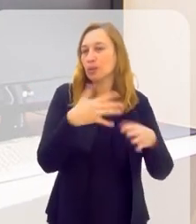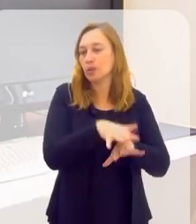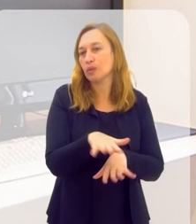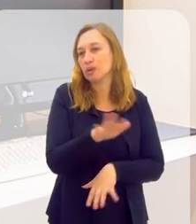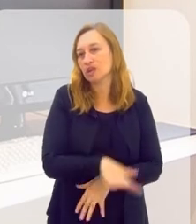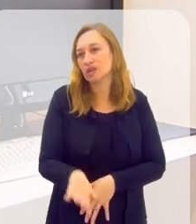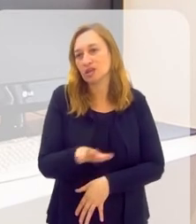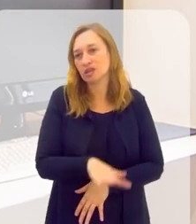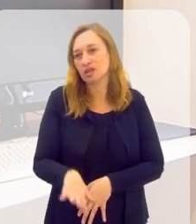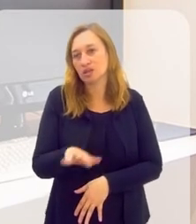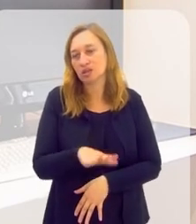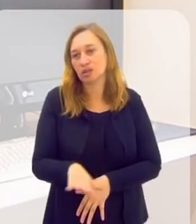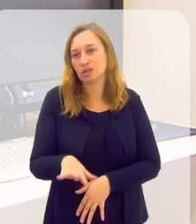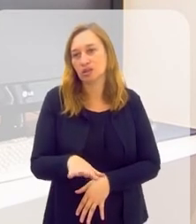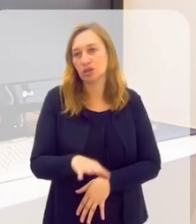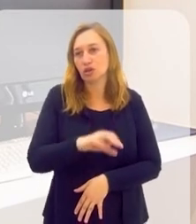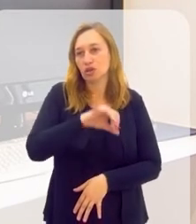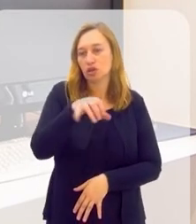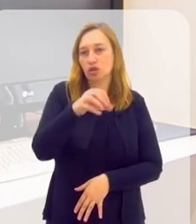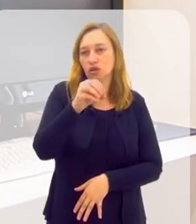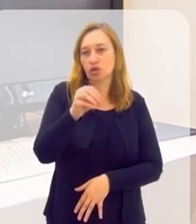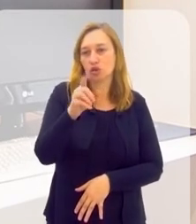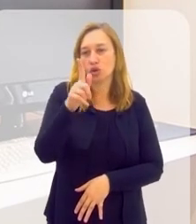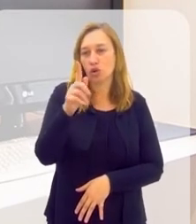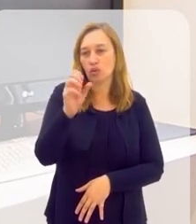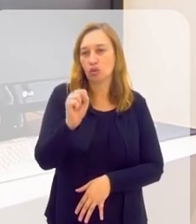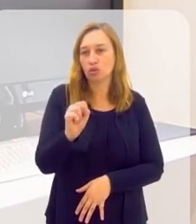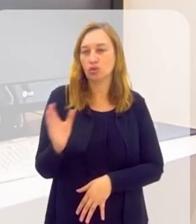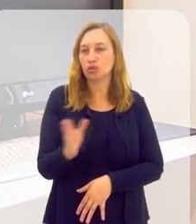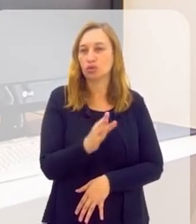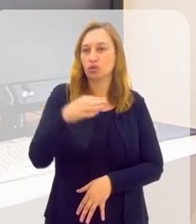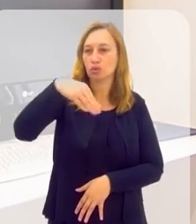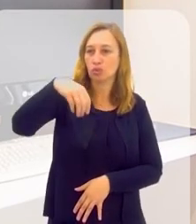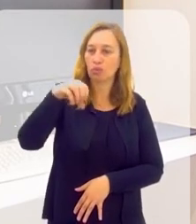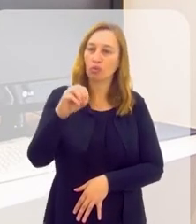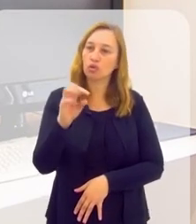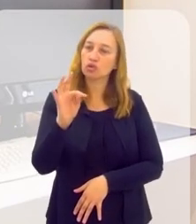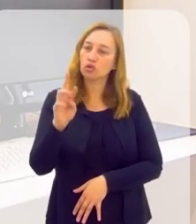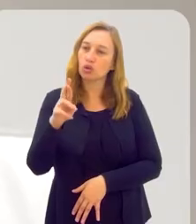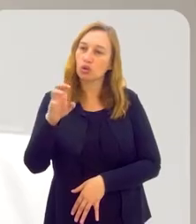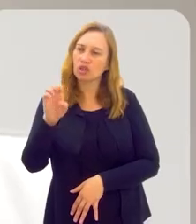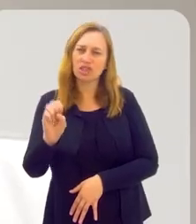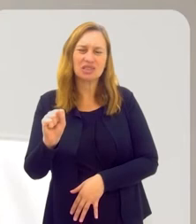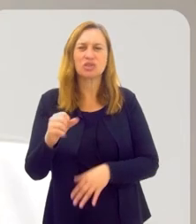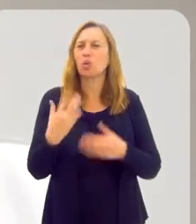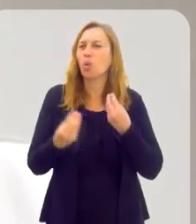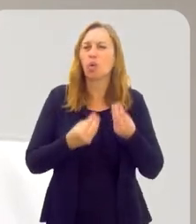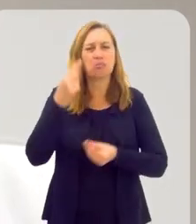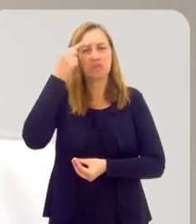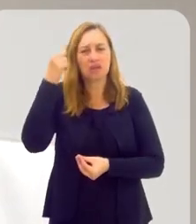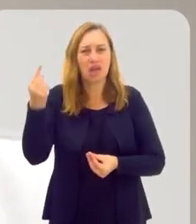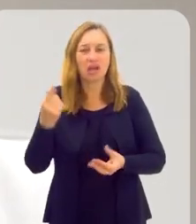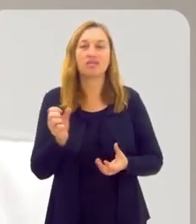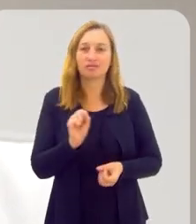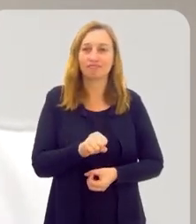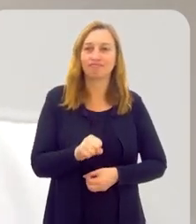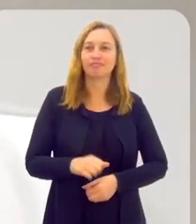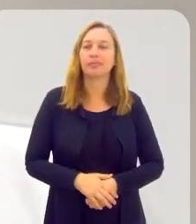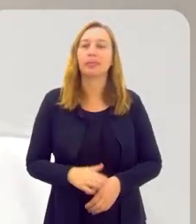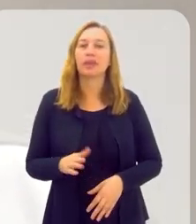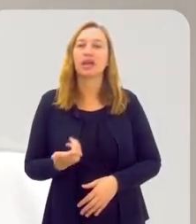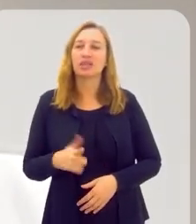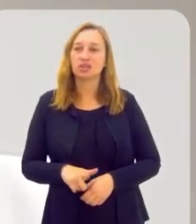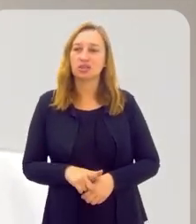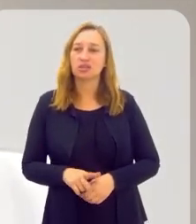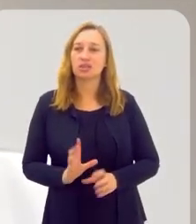de crianças por meio de jogos motores. Como é que surgiram essas ideias? Olha, mais uma vez, em equipa.